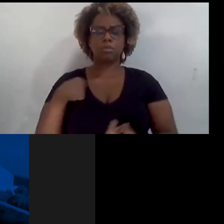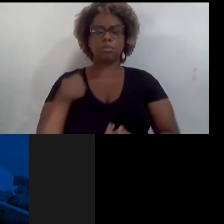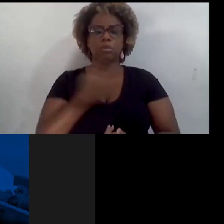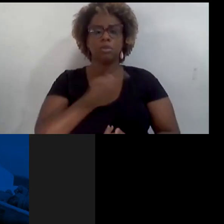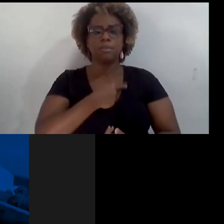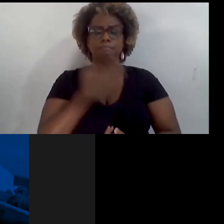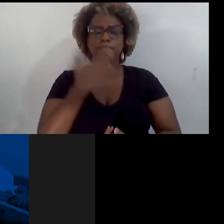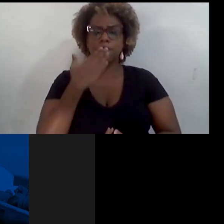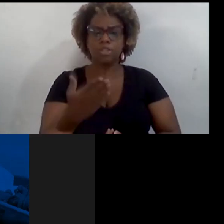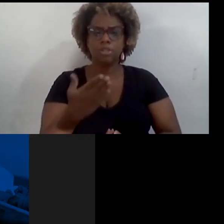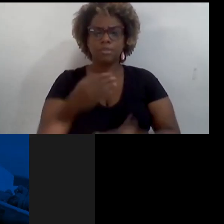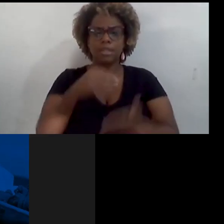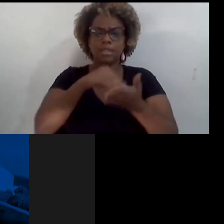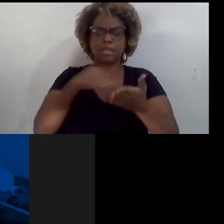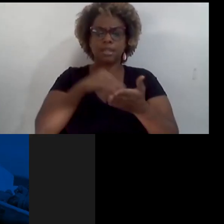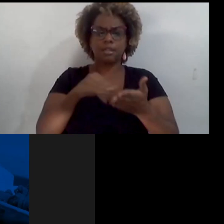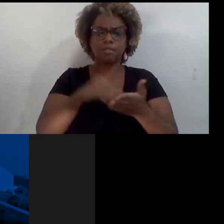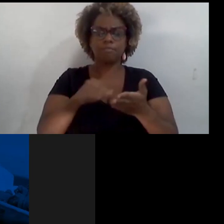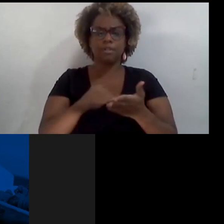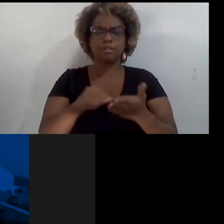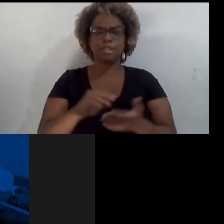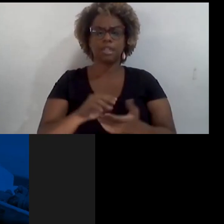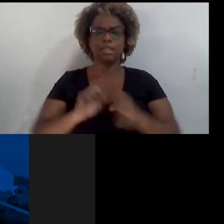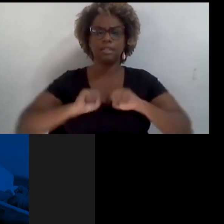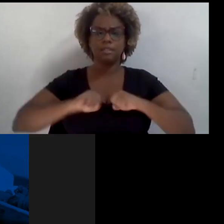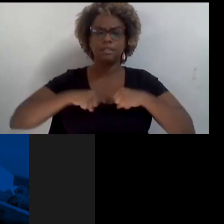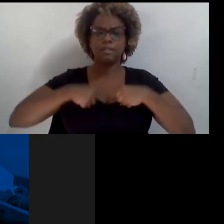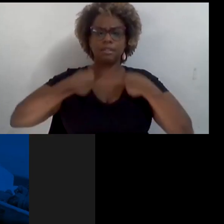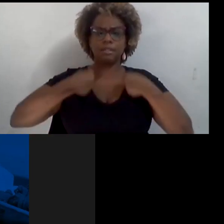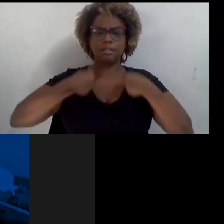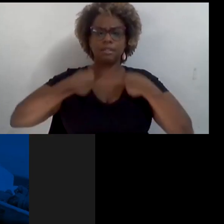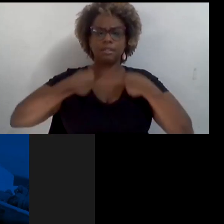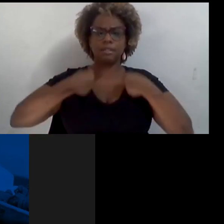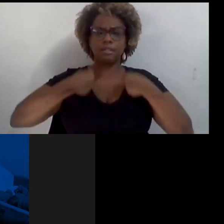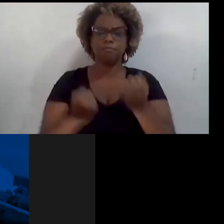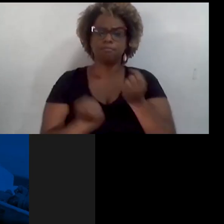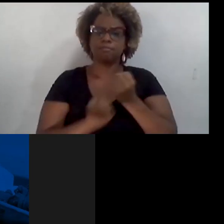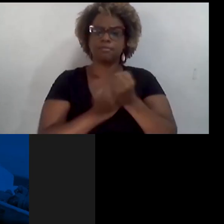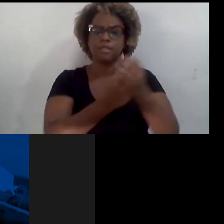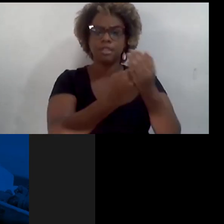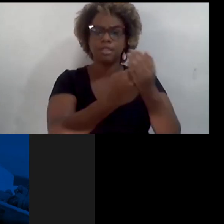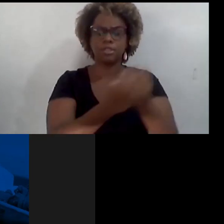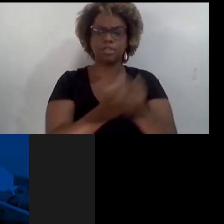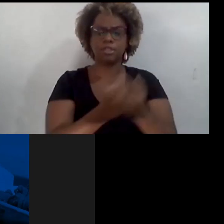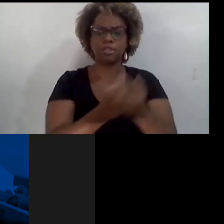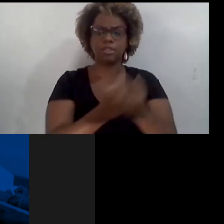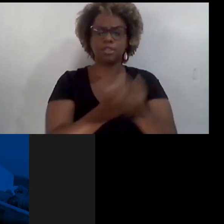possa fortalecer a cultura popular com as danças nessa cidade, na fé, para que capoeira, o samba de roda, possa